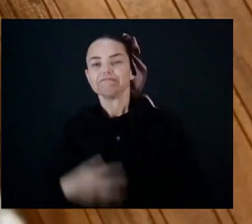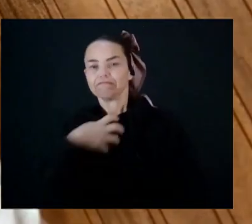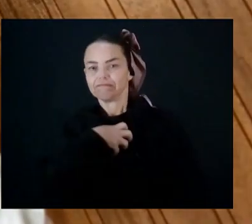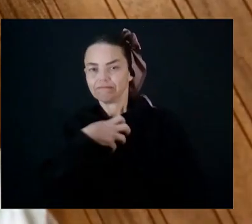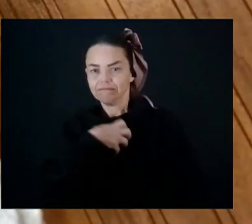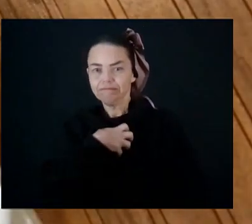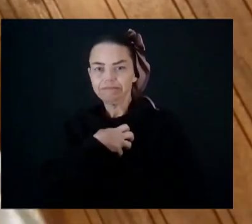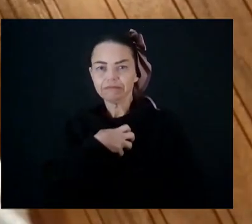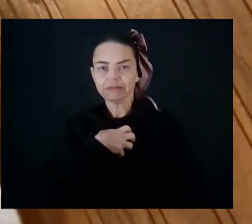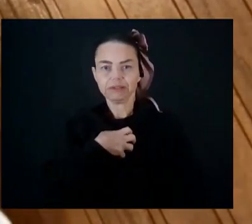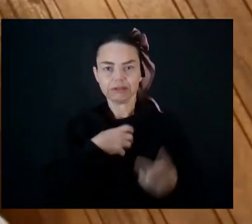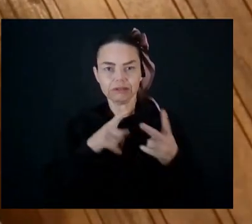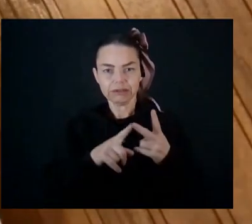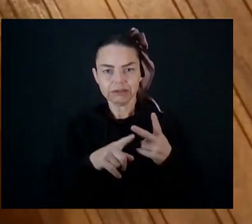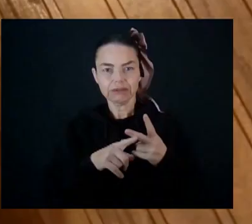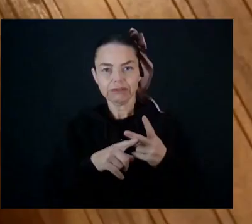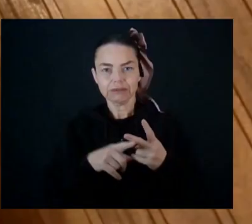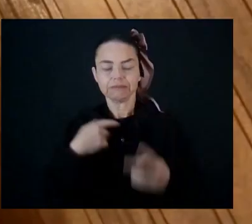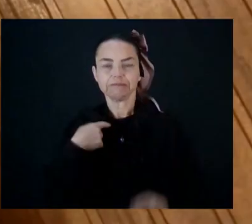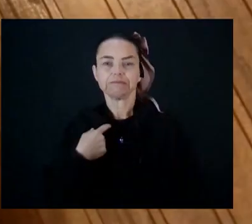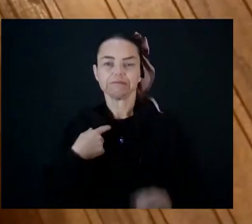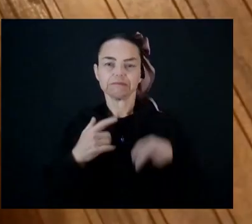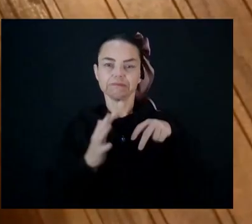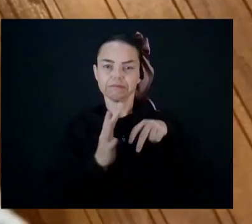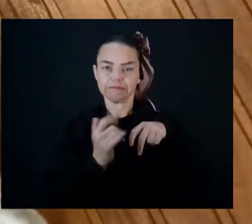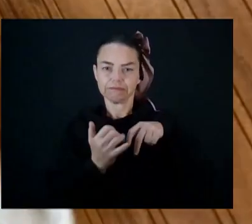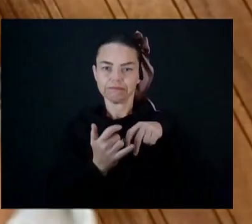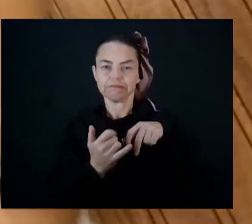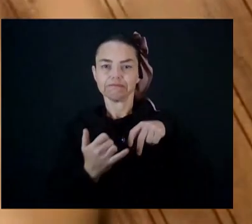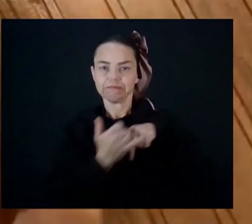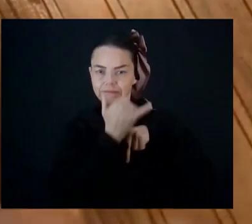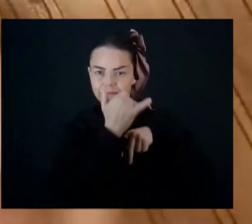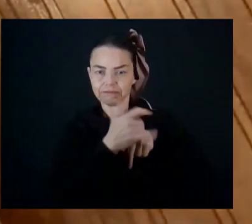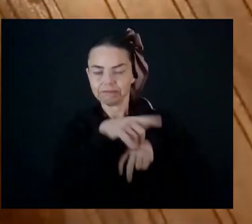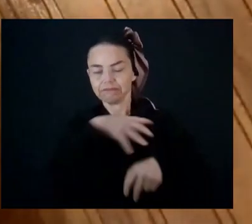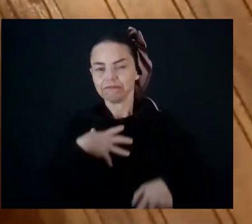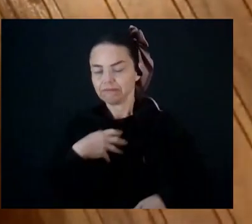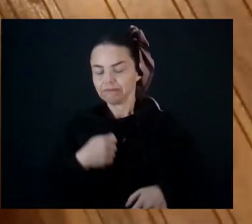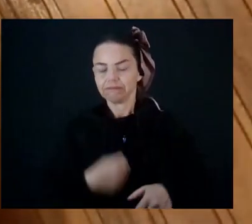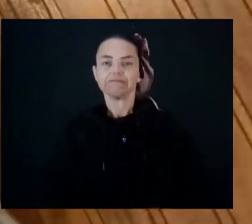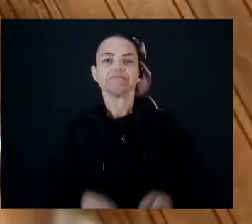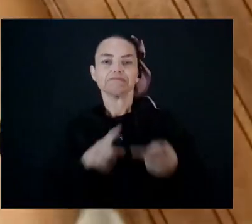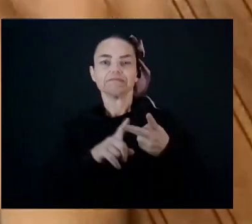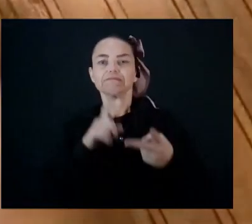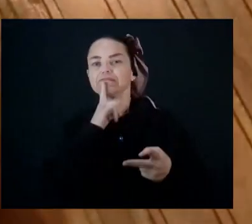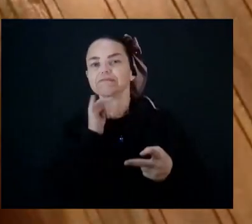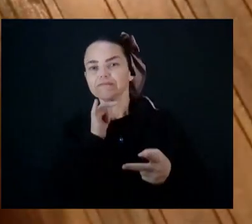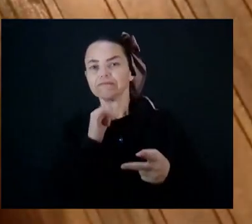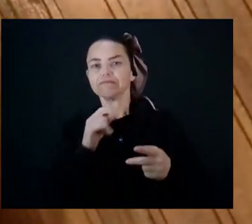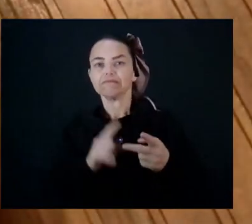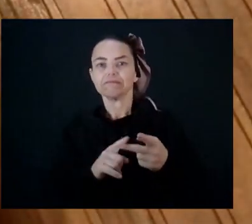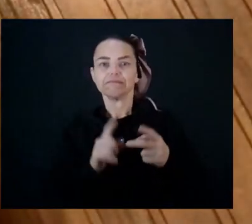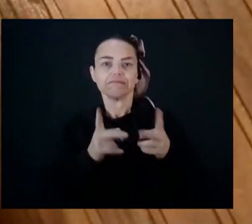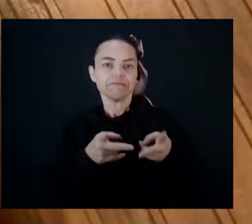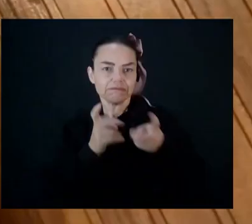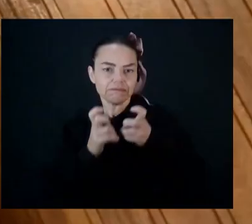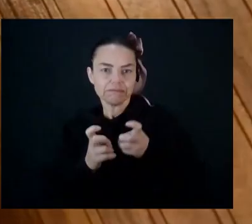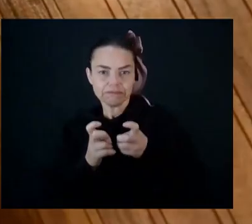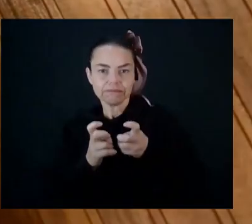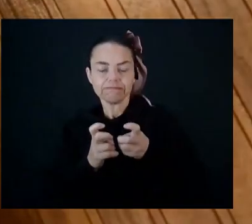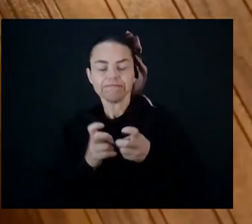tanto na vítima, se assim eu posso dizer, que seria no filho, quanto no pai, quando reconhece o que